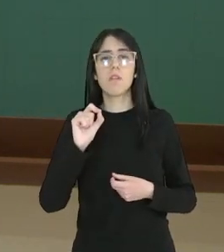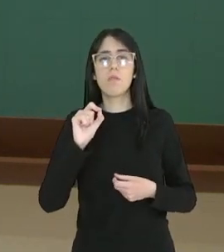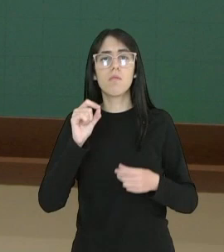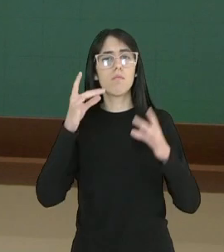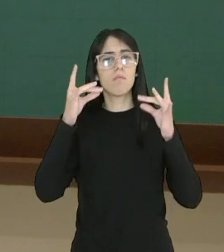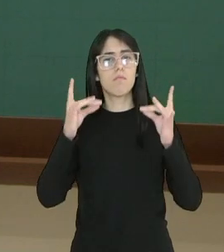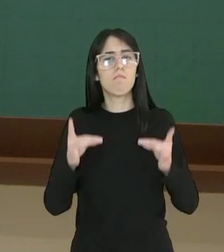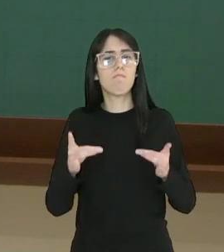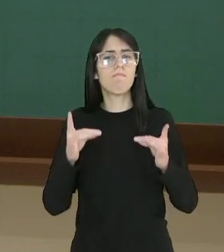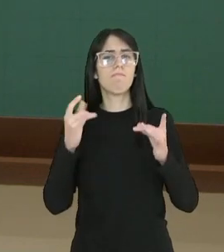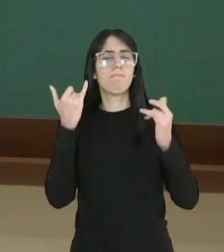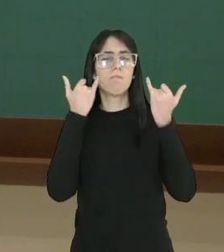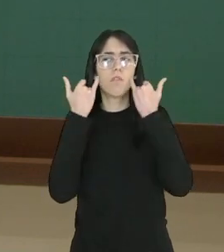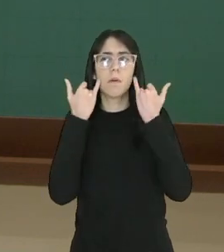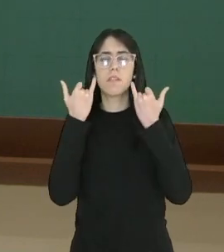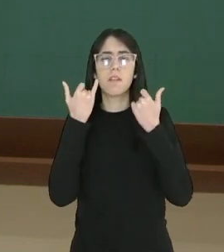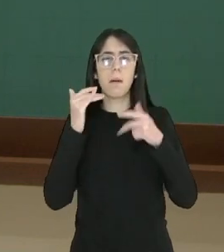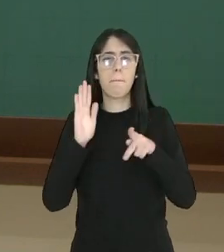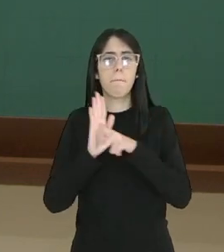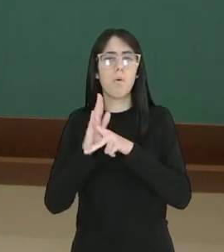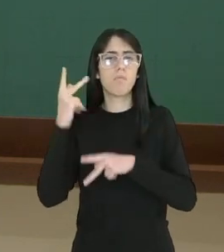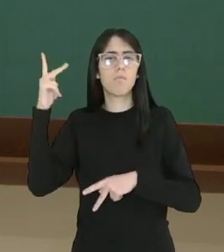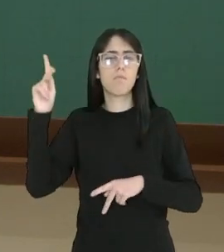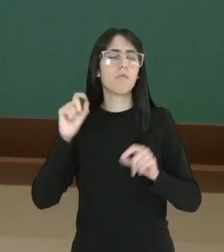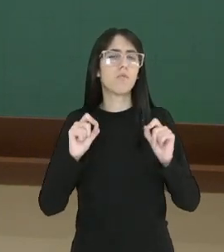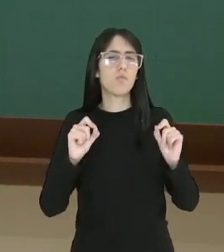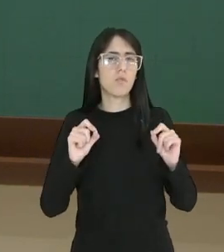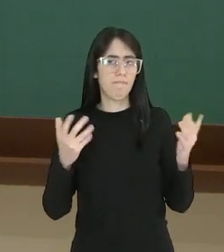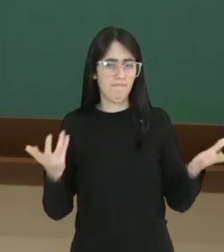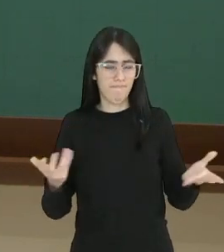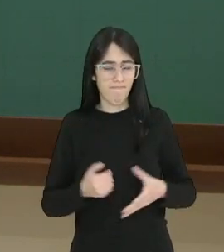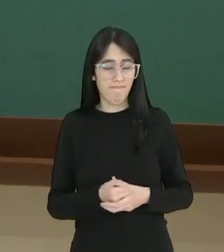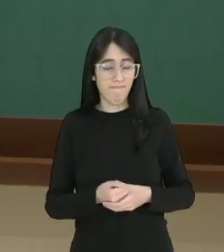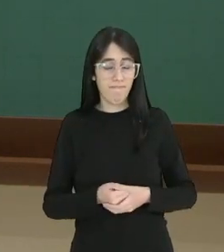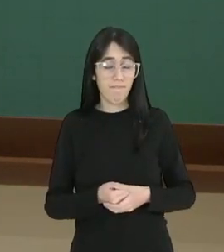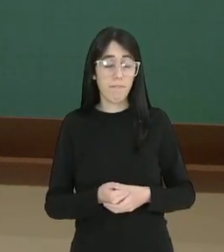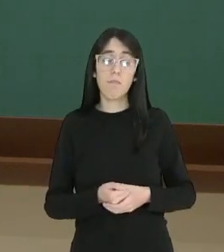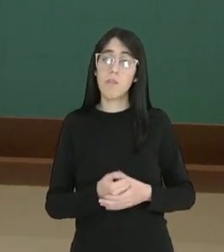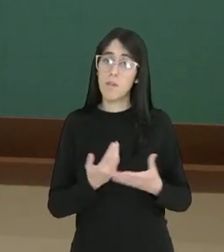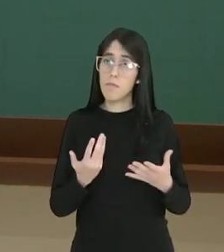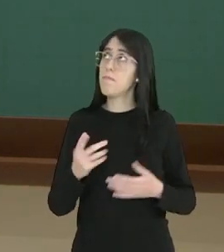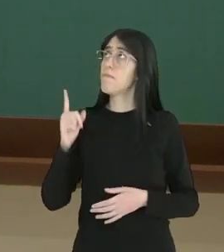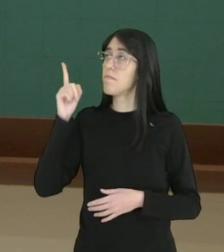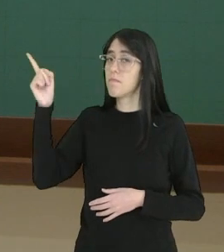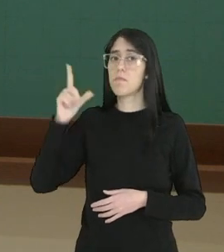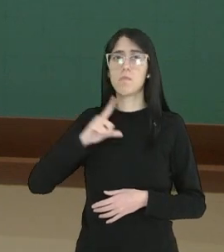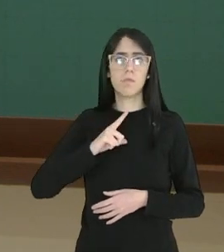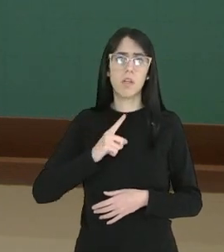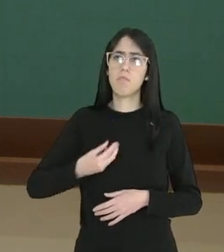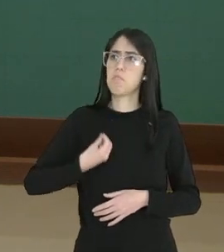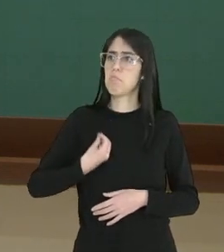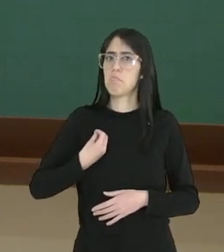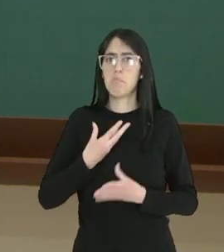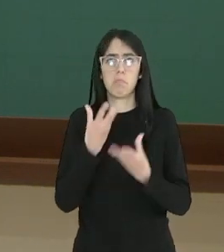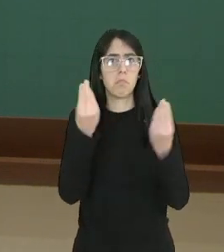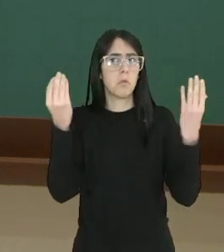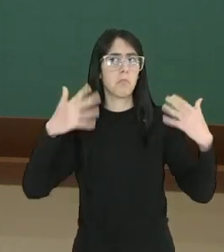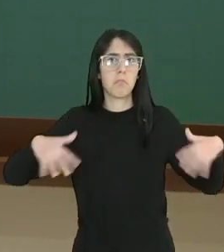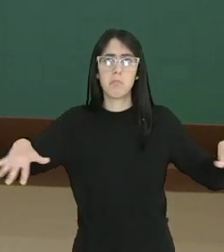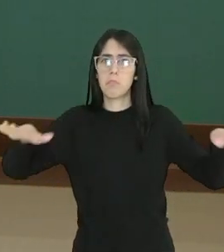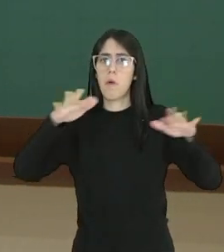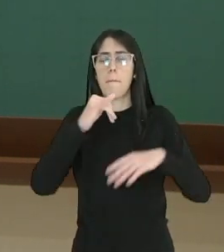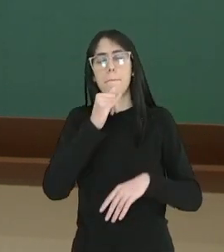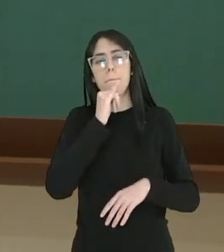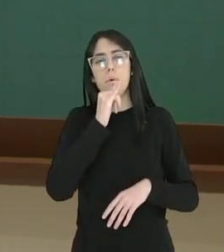uma circunferência? Então, a circunferência, ela é muito presente no nosso dia a dia. Por exemplo,